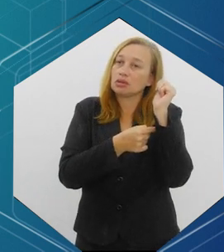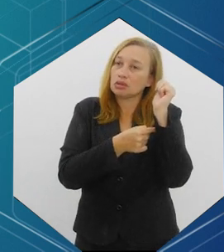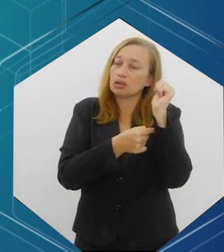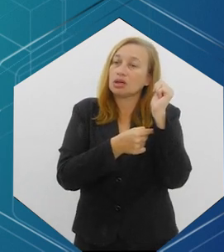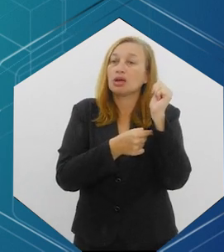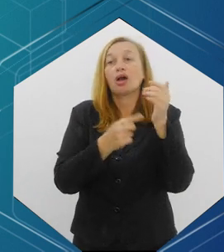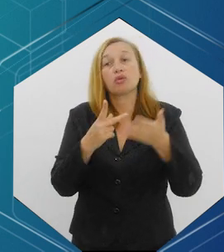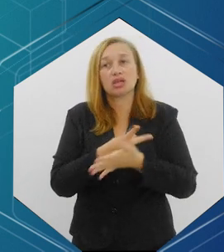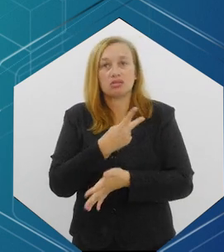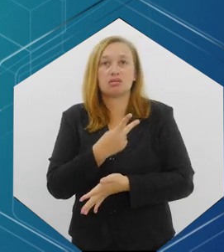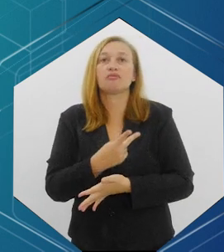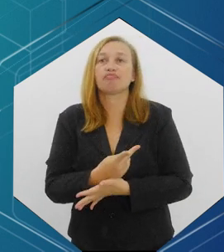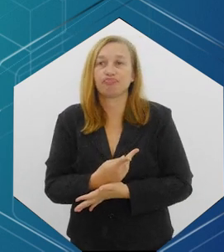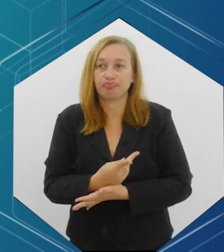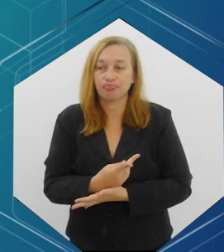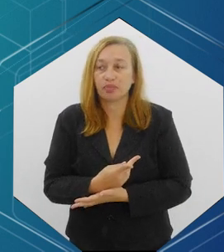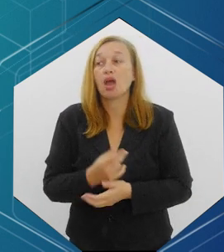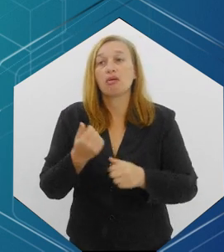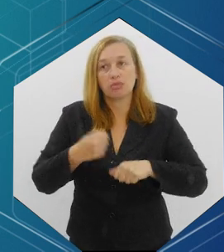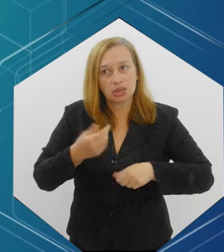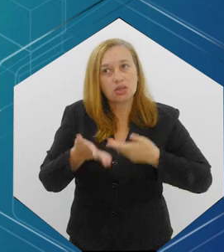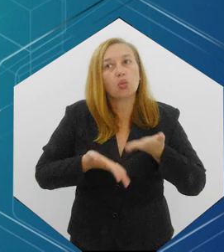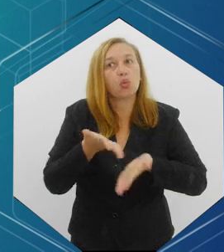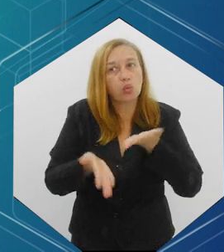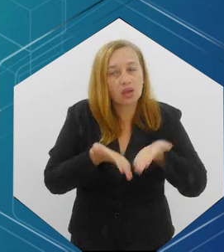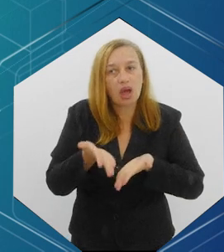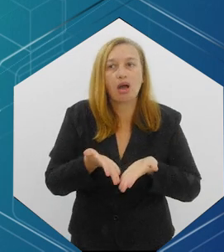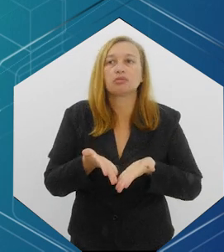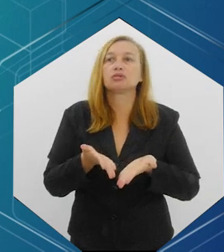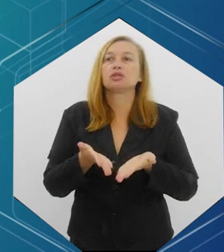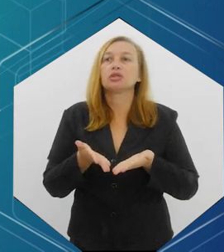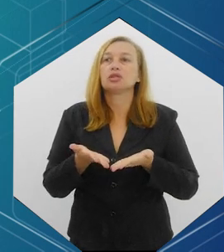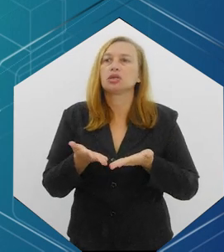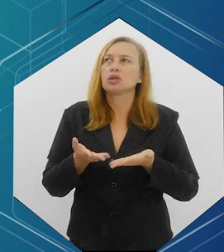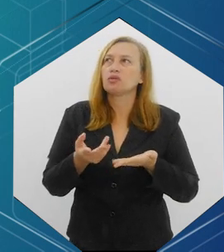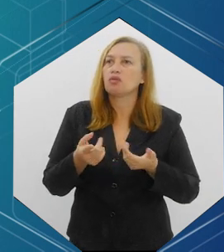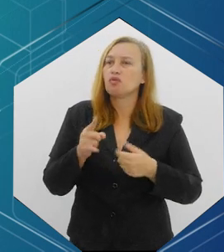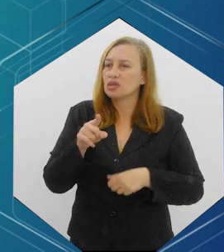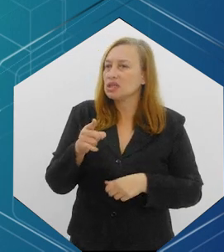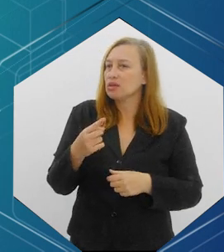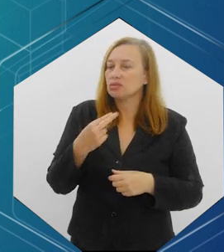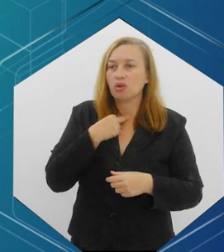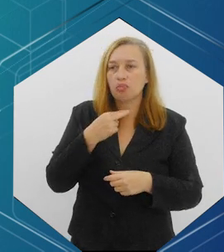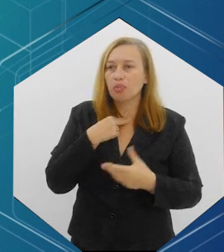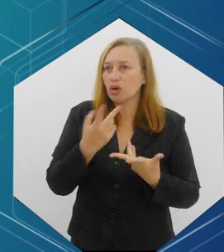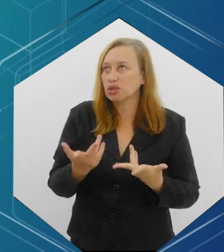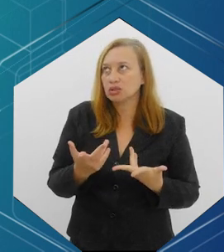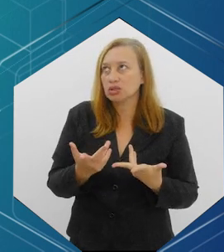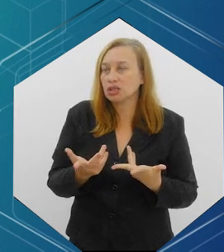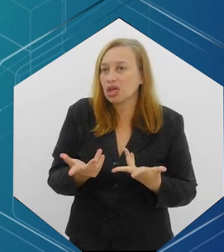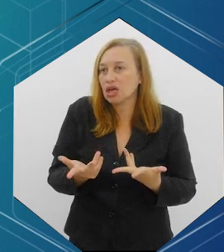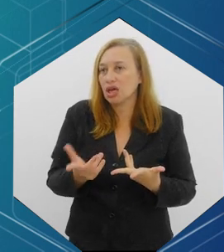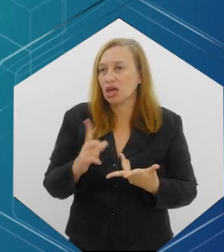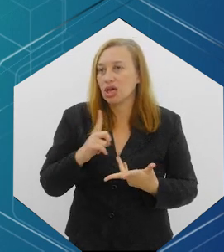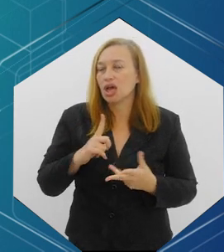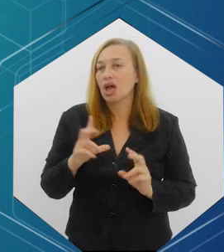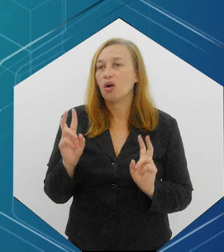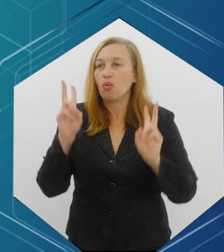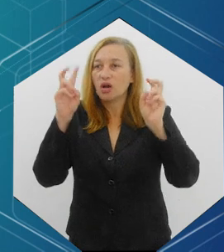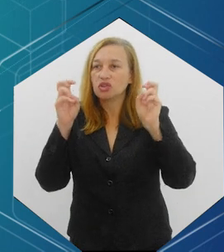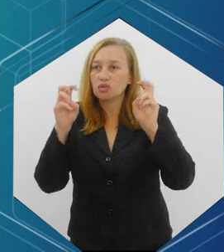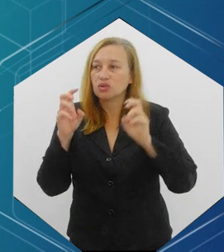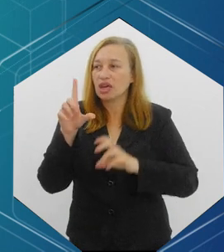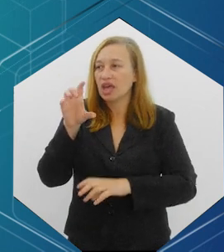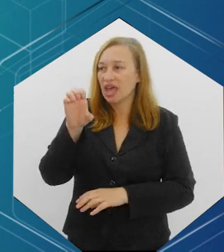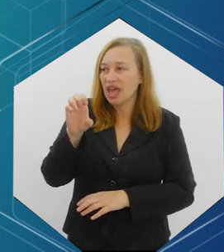das varizes. E isso não pode ser largado de mão, não. Tem que ser cuidado. Você pode não ter a questão estética